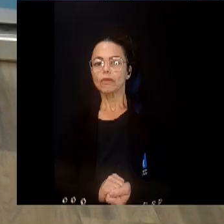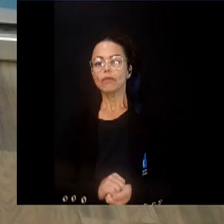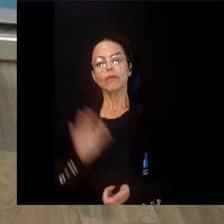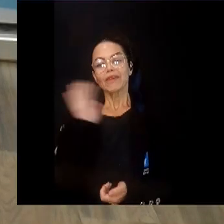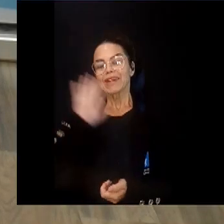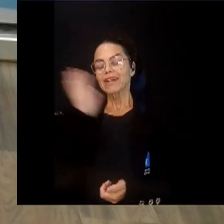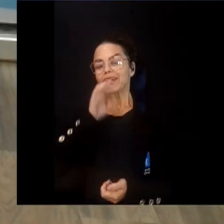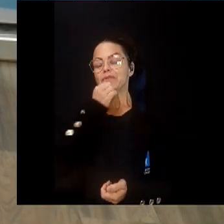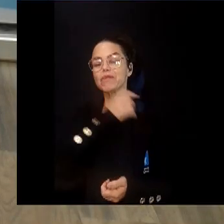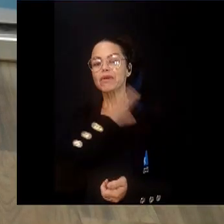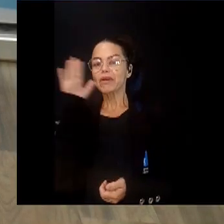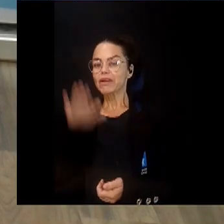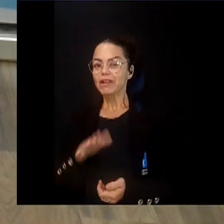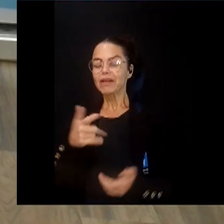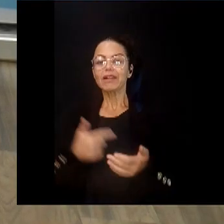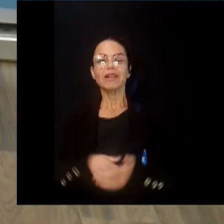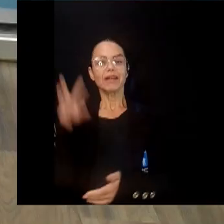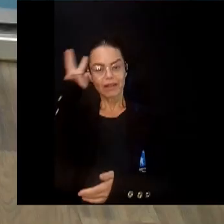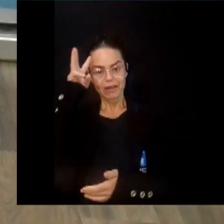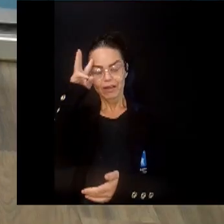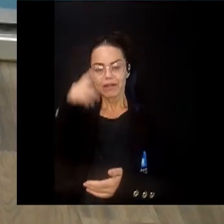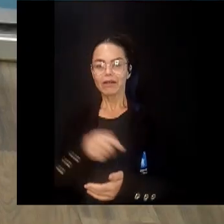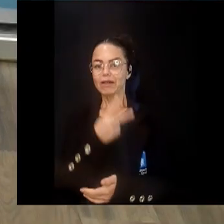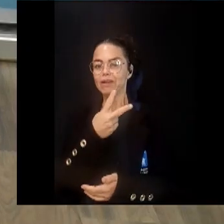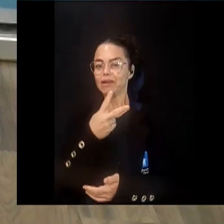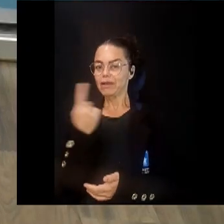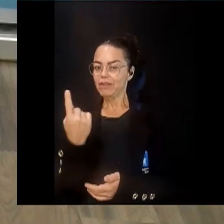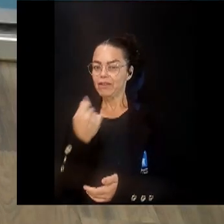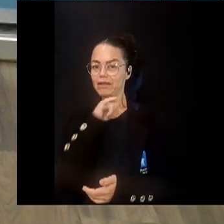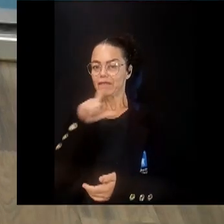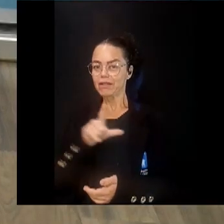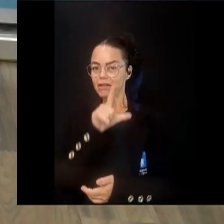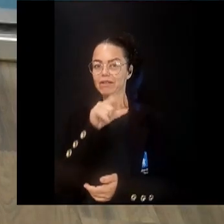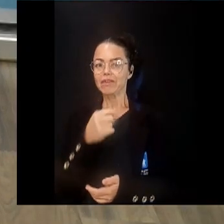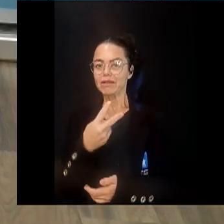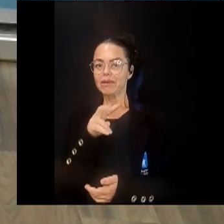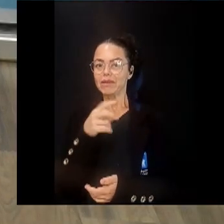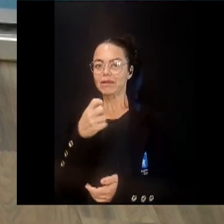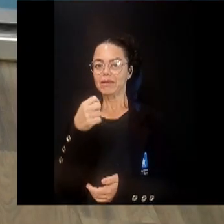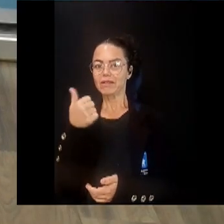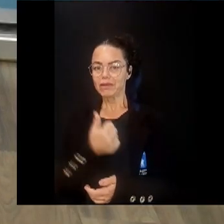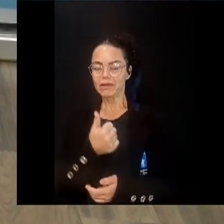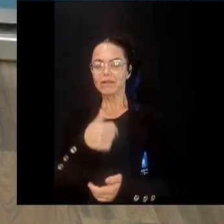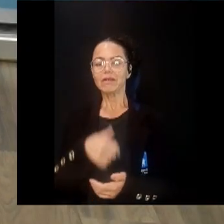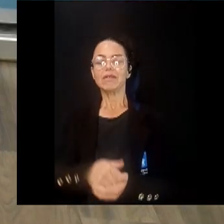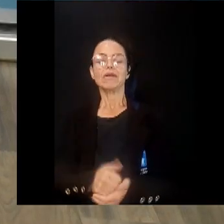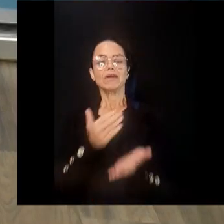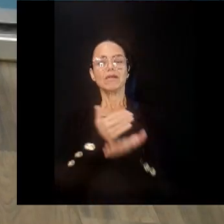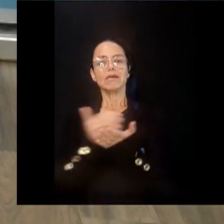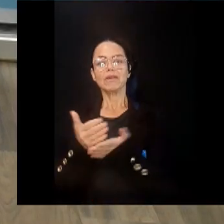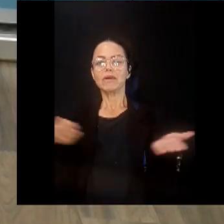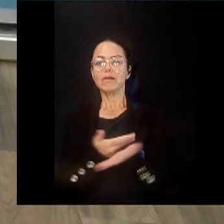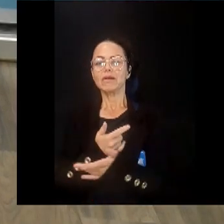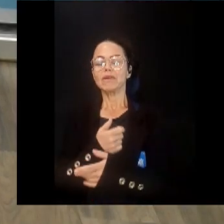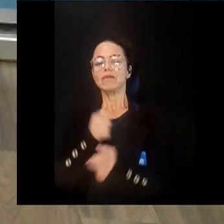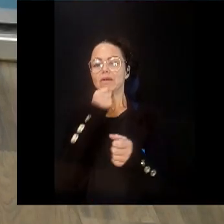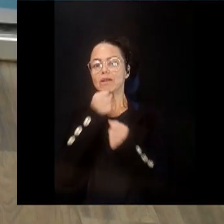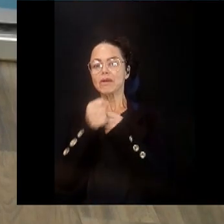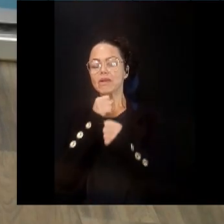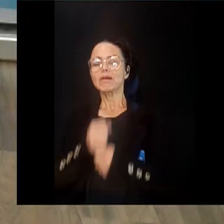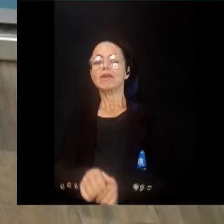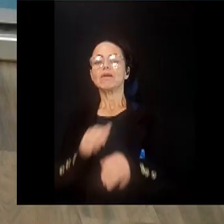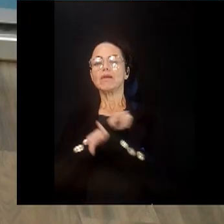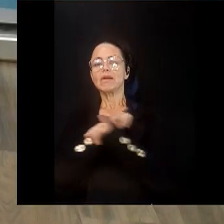Olá, boa tarde, terça-feira, 21 de julho de 2026. Começa agora o Jornal Câmara Notícia,